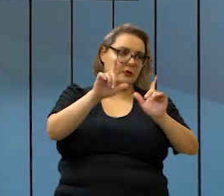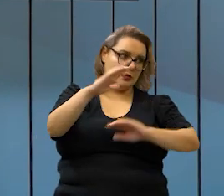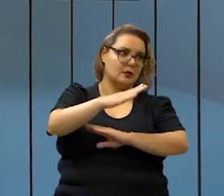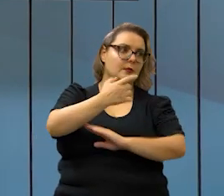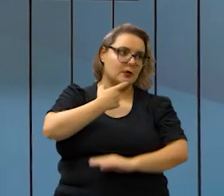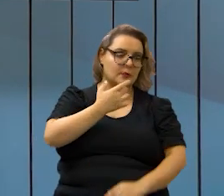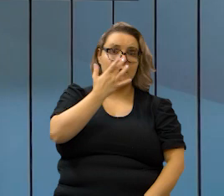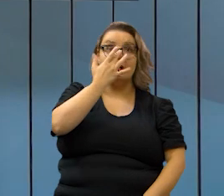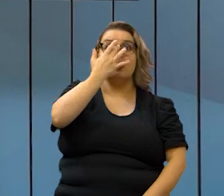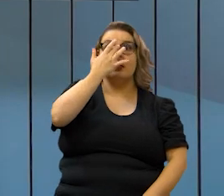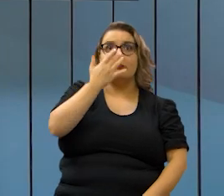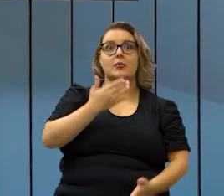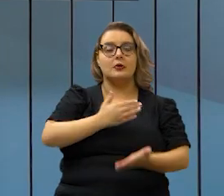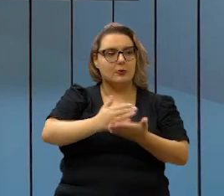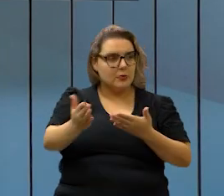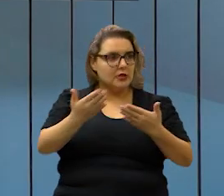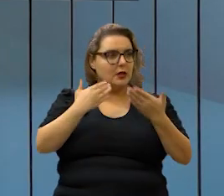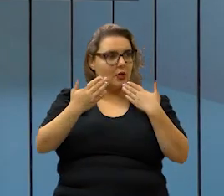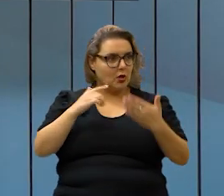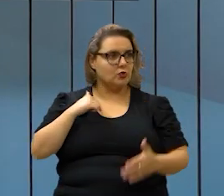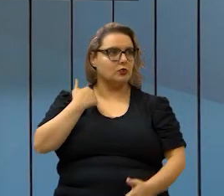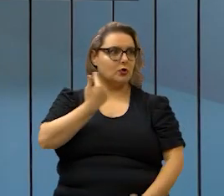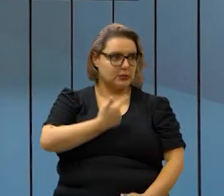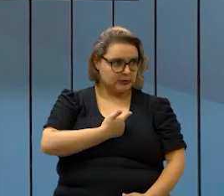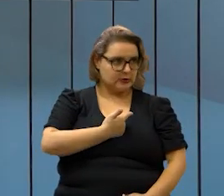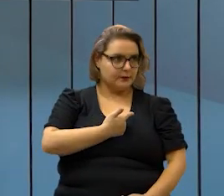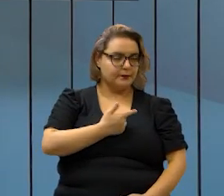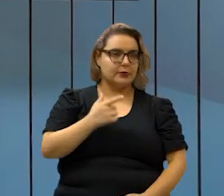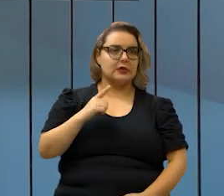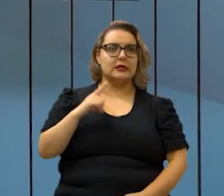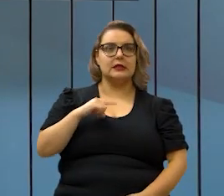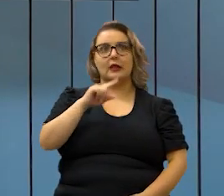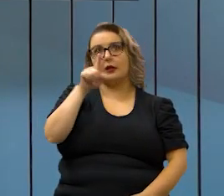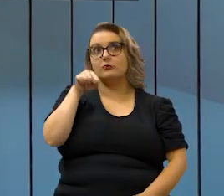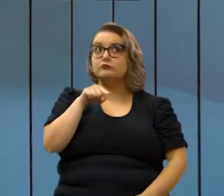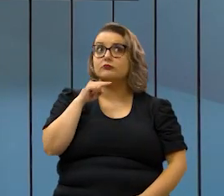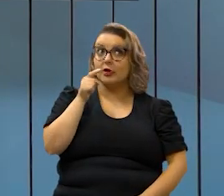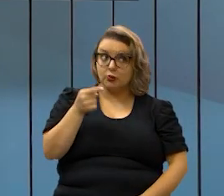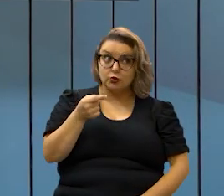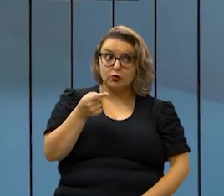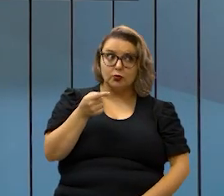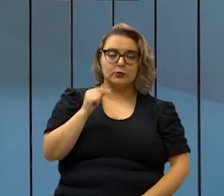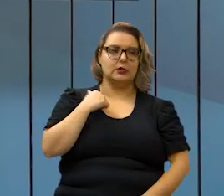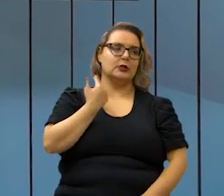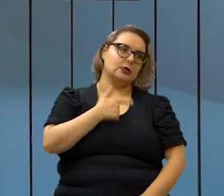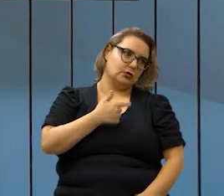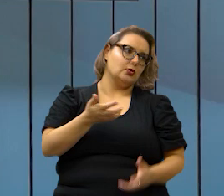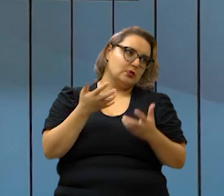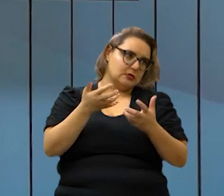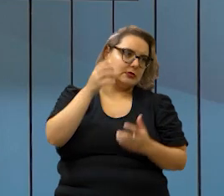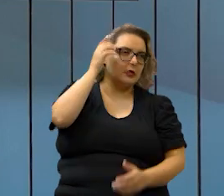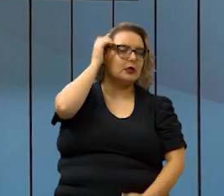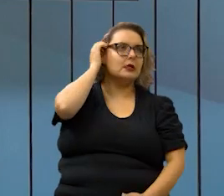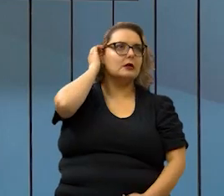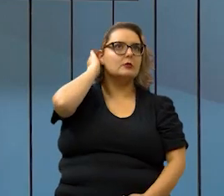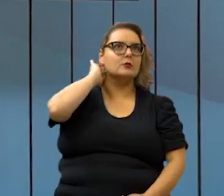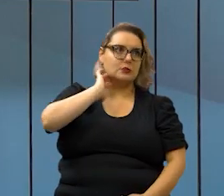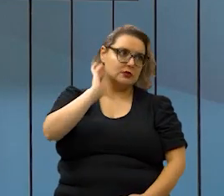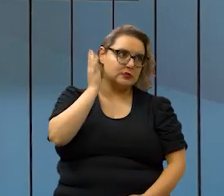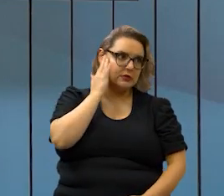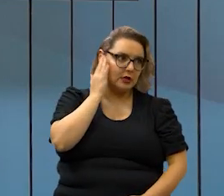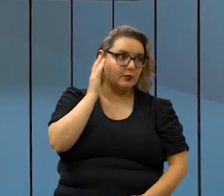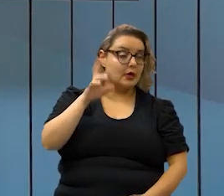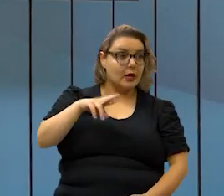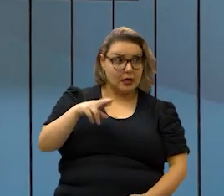Para começar, a nossa conversa, tem uma questão aí que a gente quer muito saber,